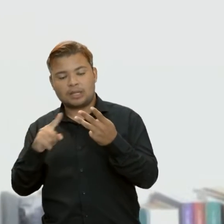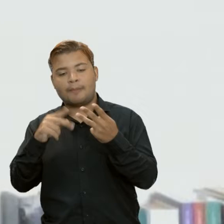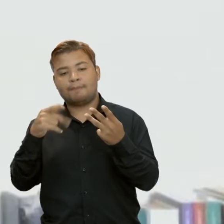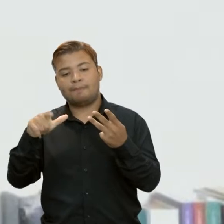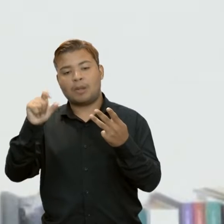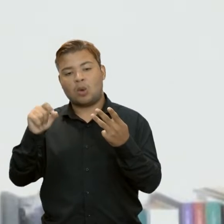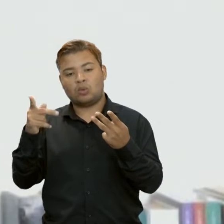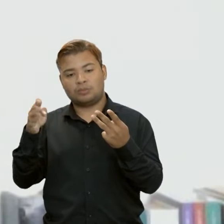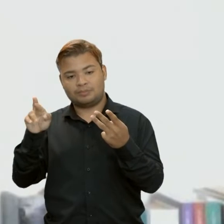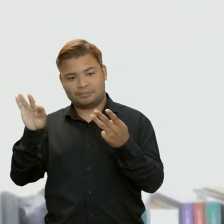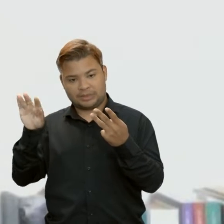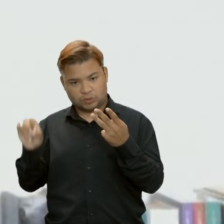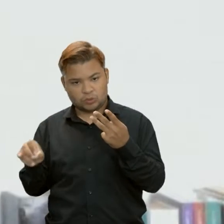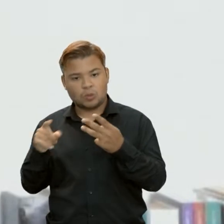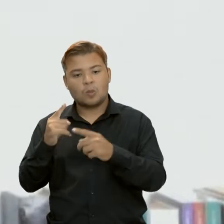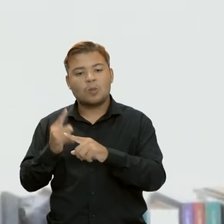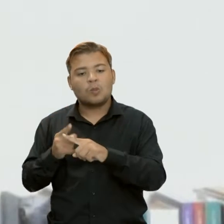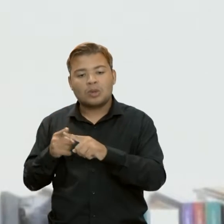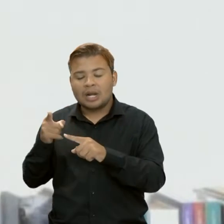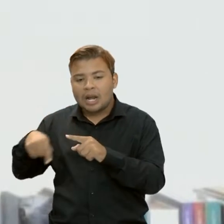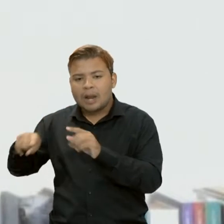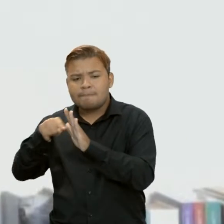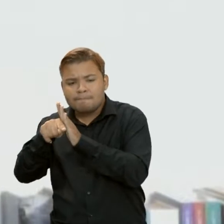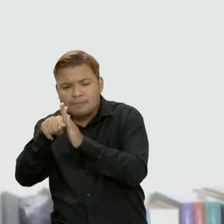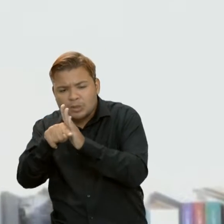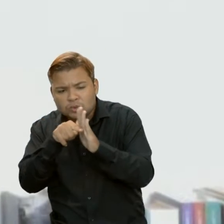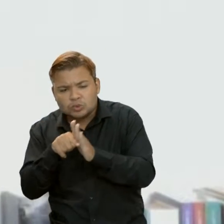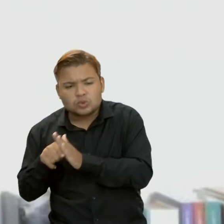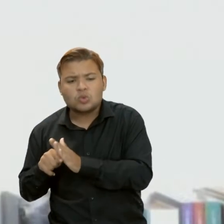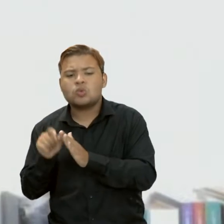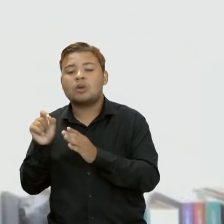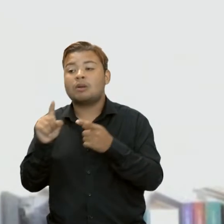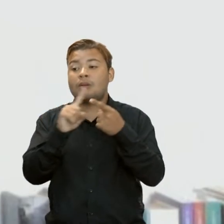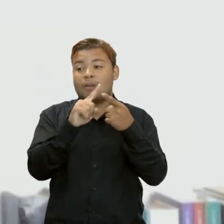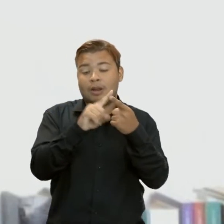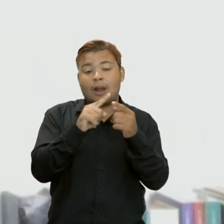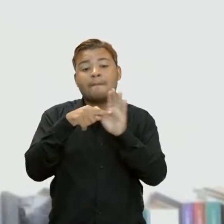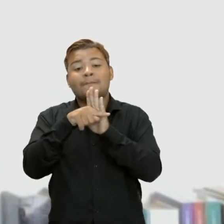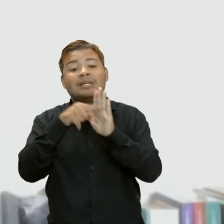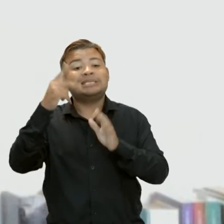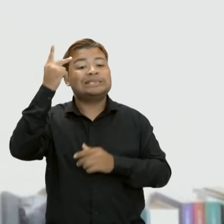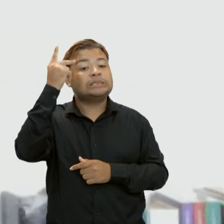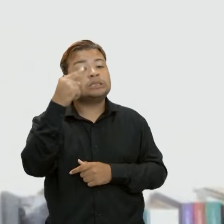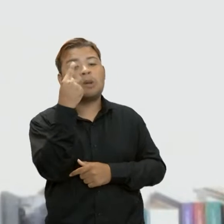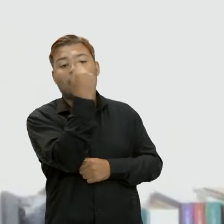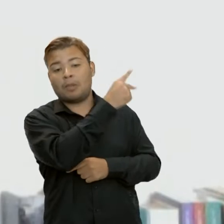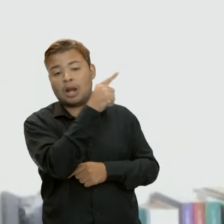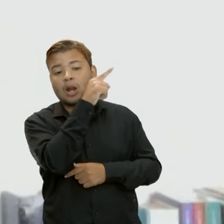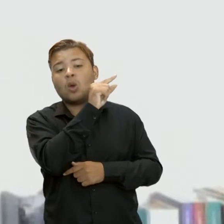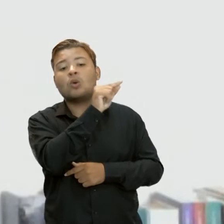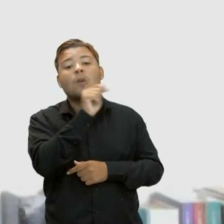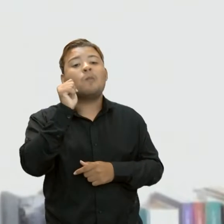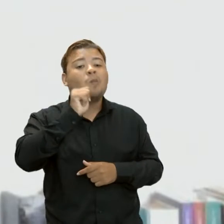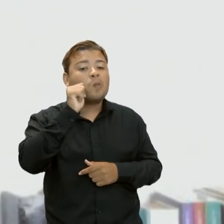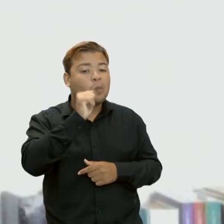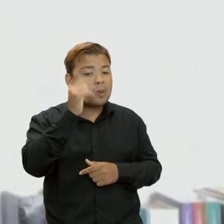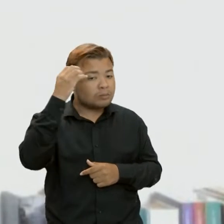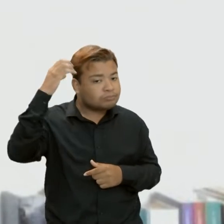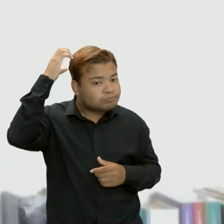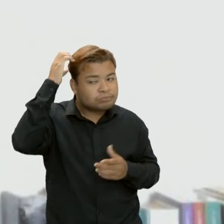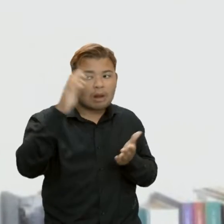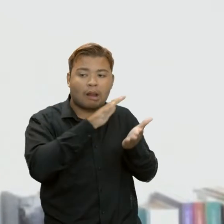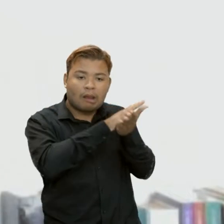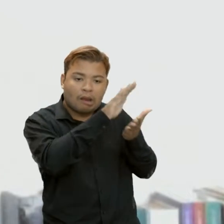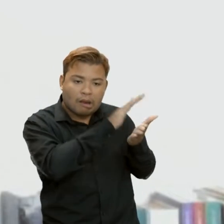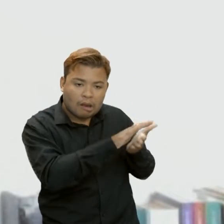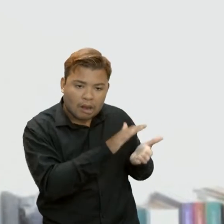eles pesquisaram, a Maria Seda pesquisou em São Paulo essas crônicas publicadas em Jaboticabal,